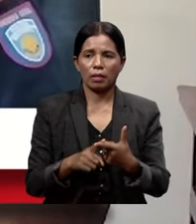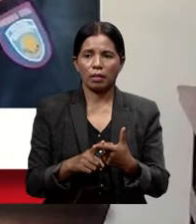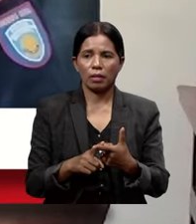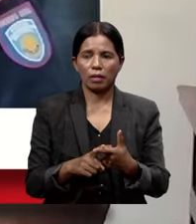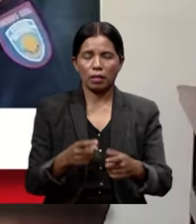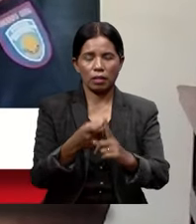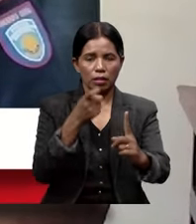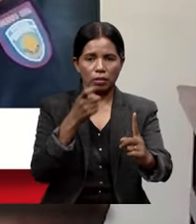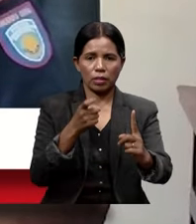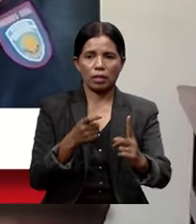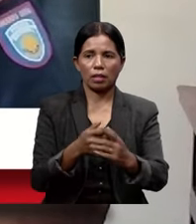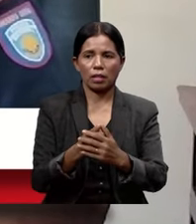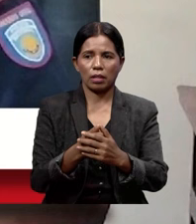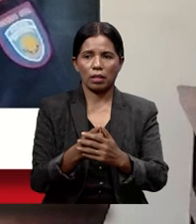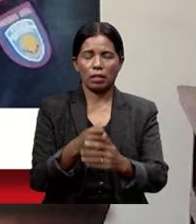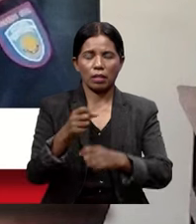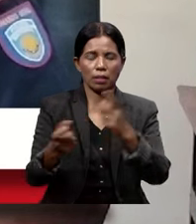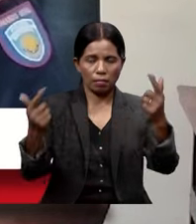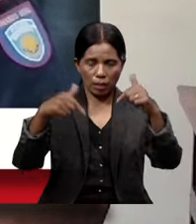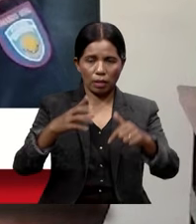mãe, na Tinarua,